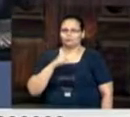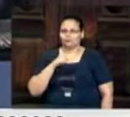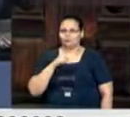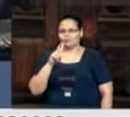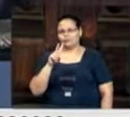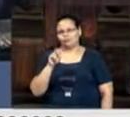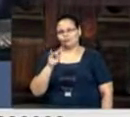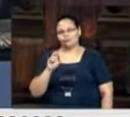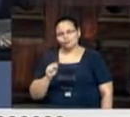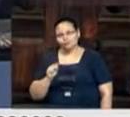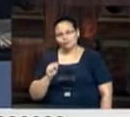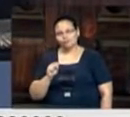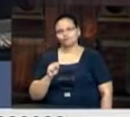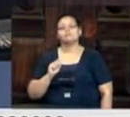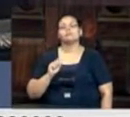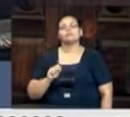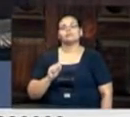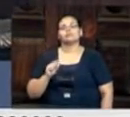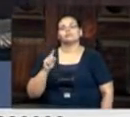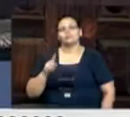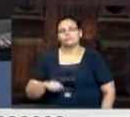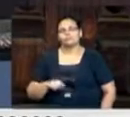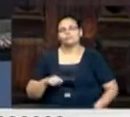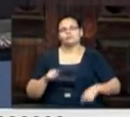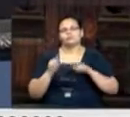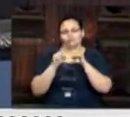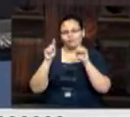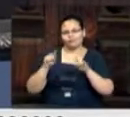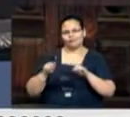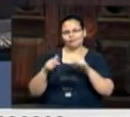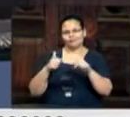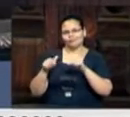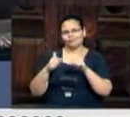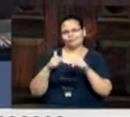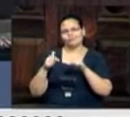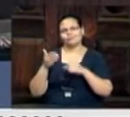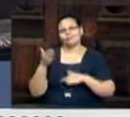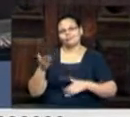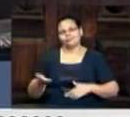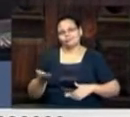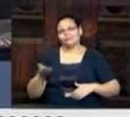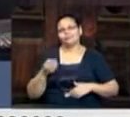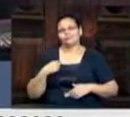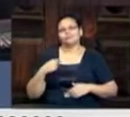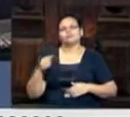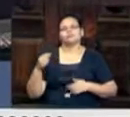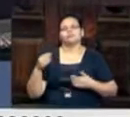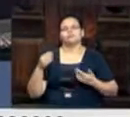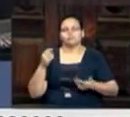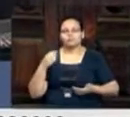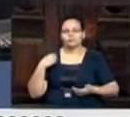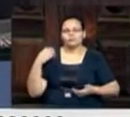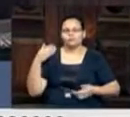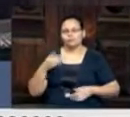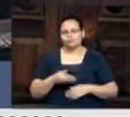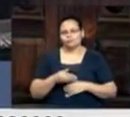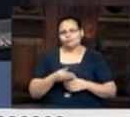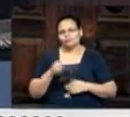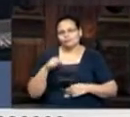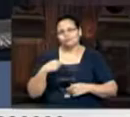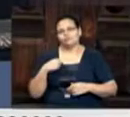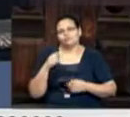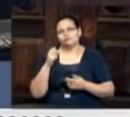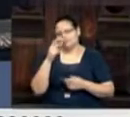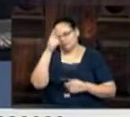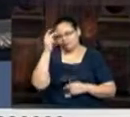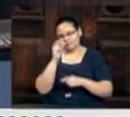vagas de cargos de provimento efetivo para acolher, para abrigar, para, enfim, serem